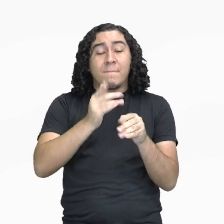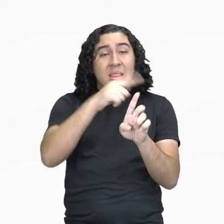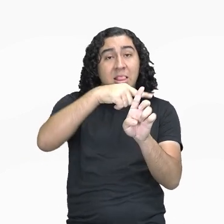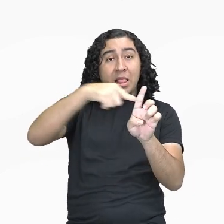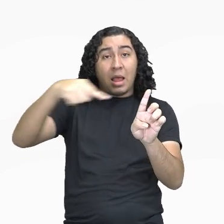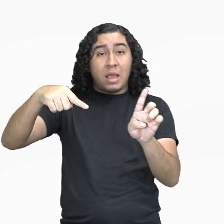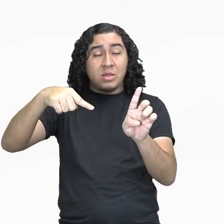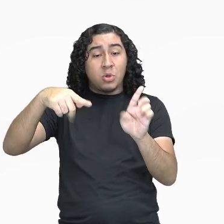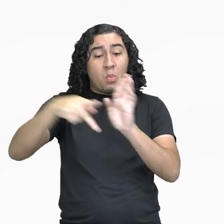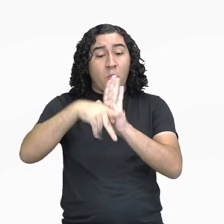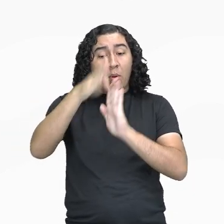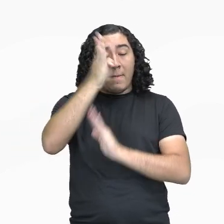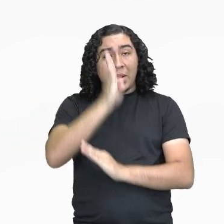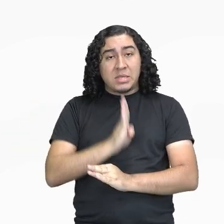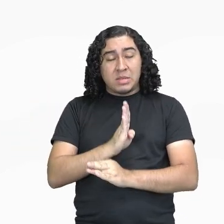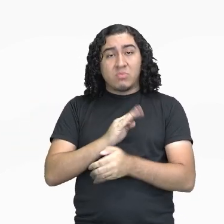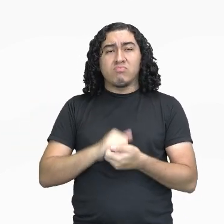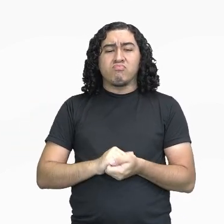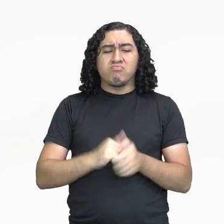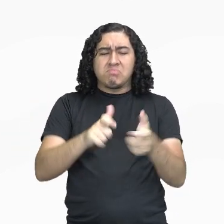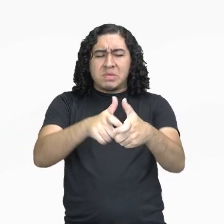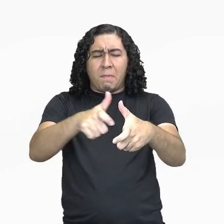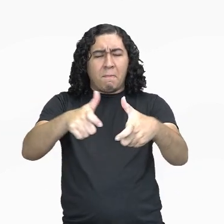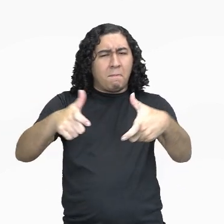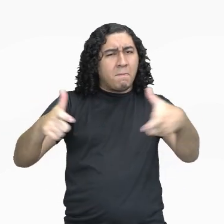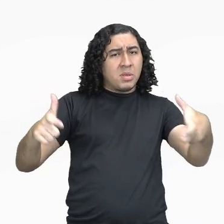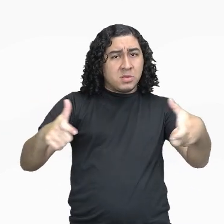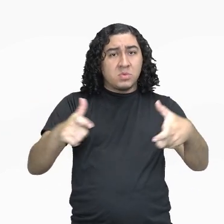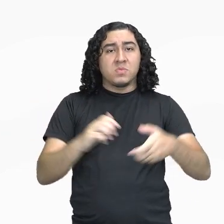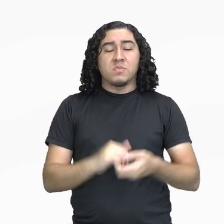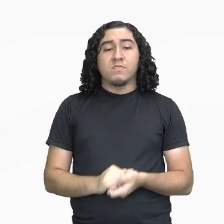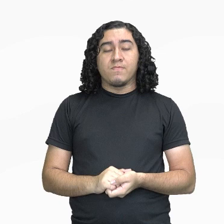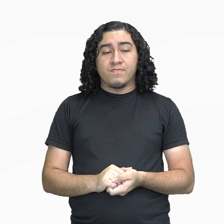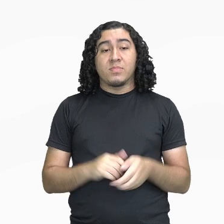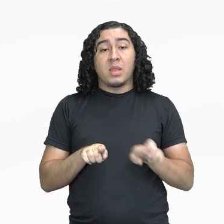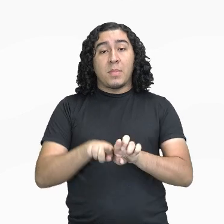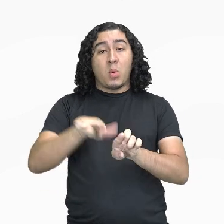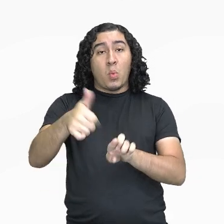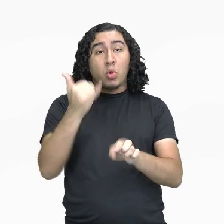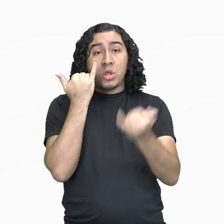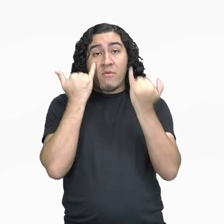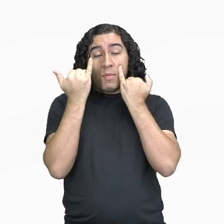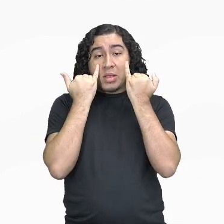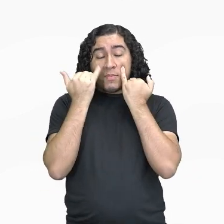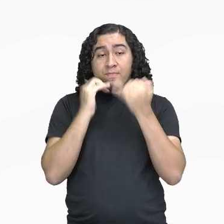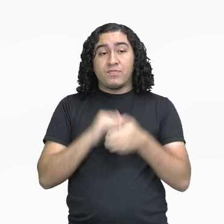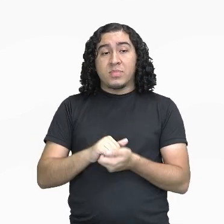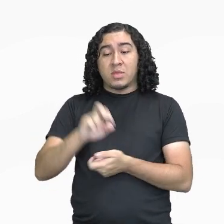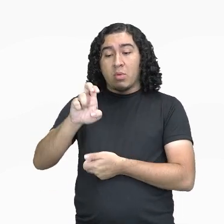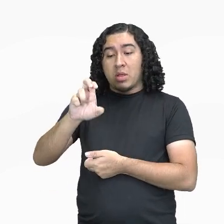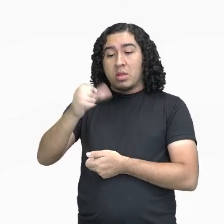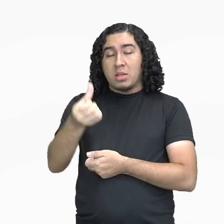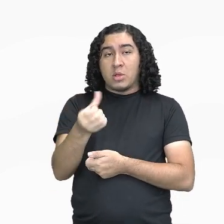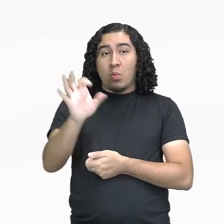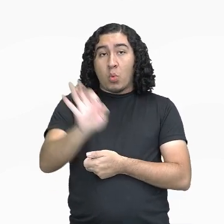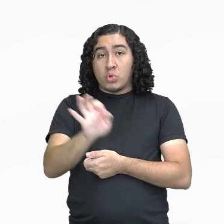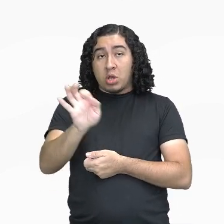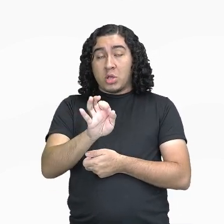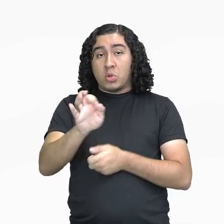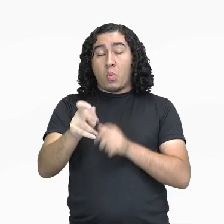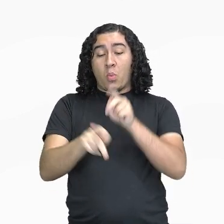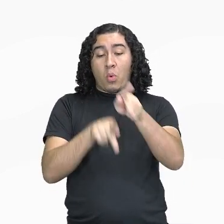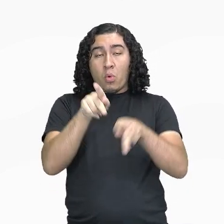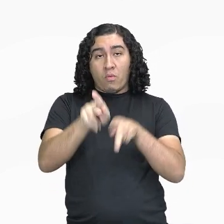nosso país, então é uma área gigantesca. E a gente também tem uma outra informação, de que 56% da população